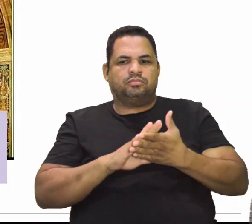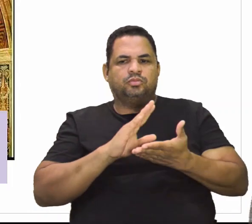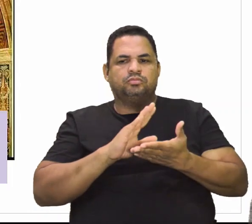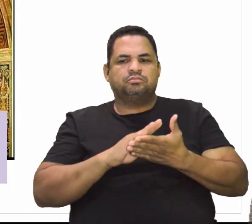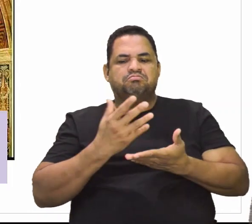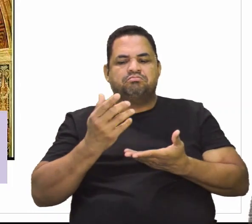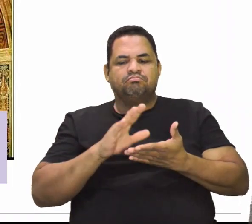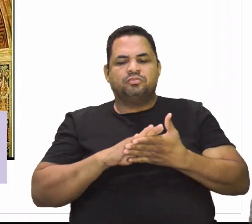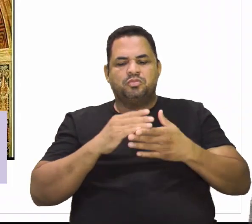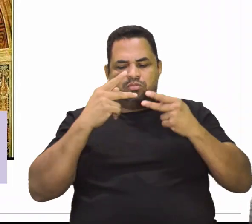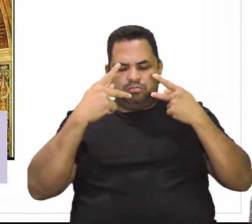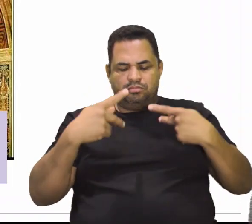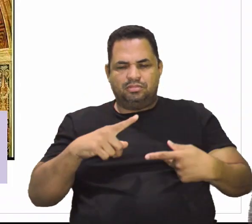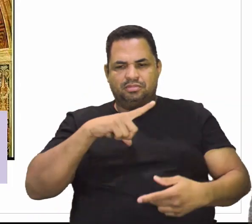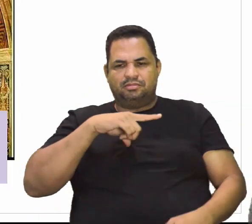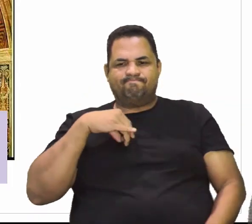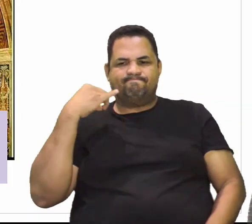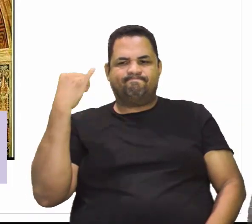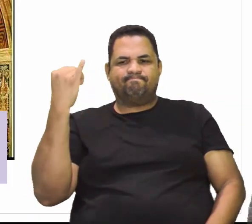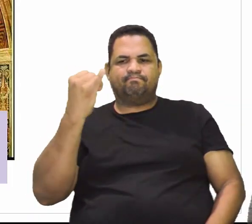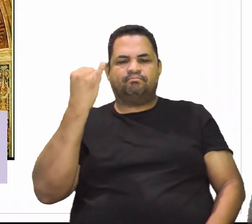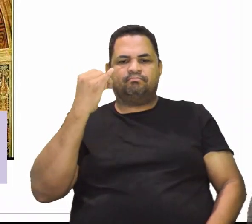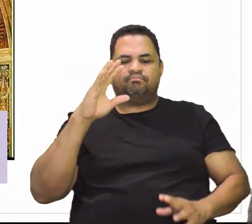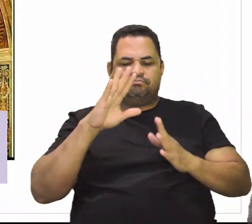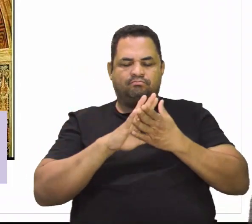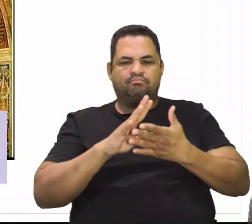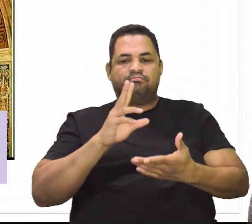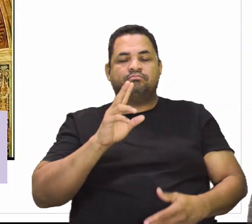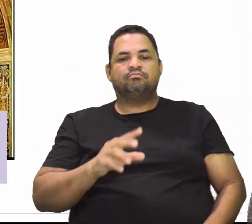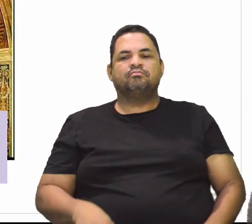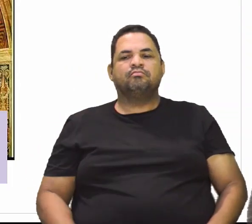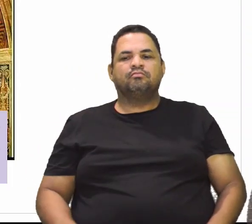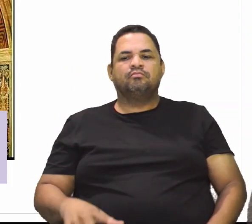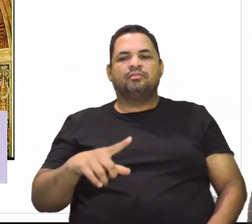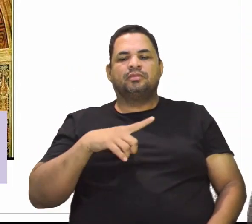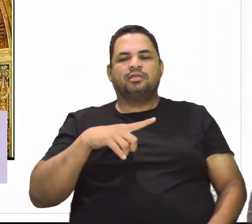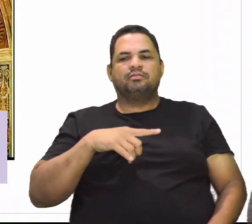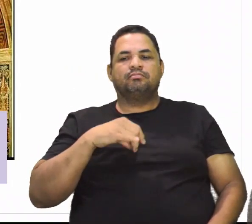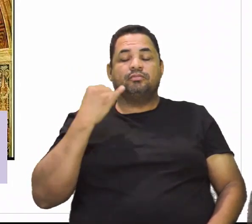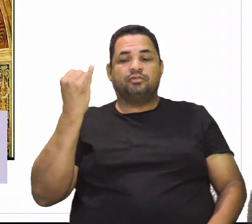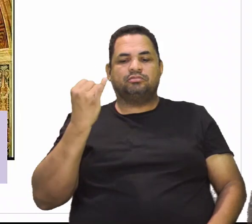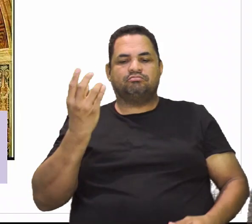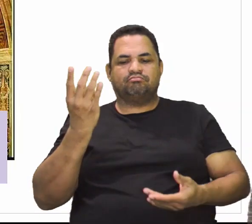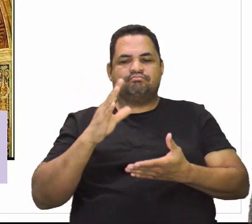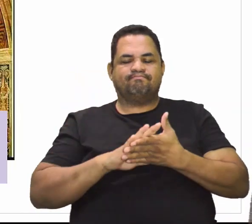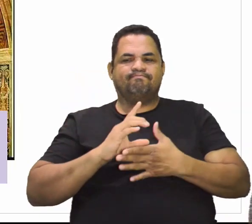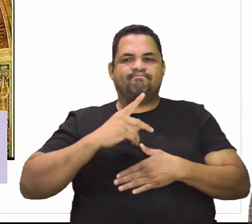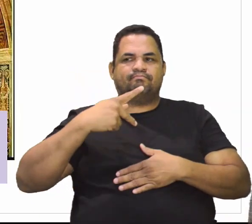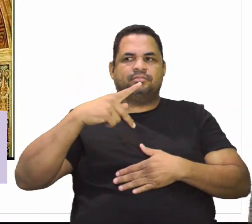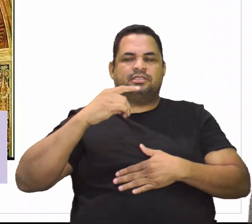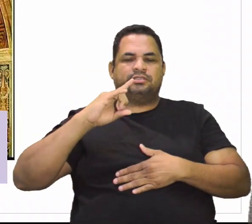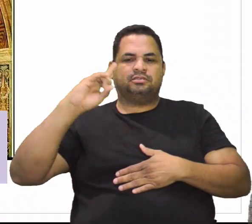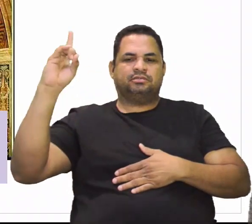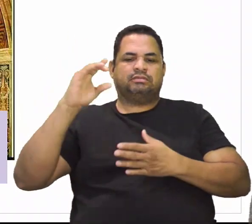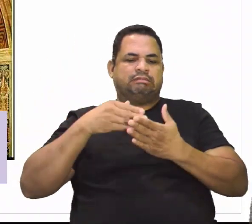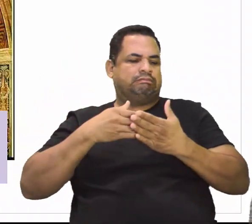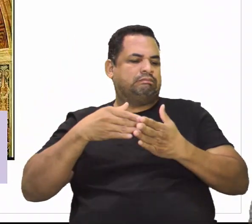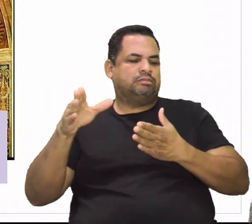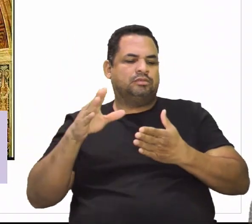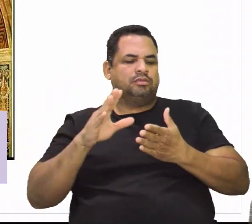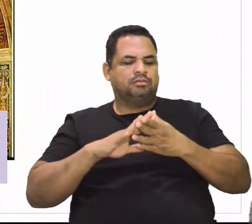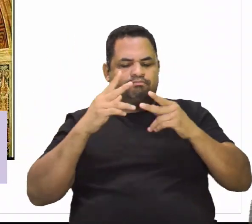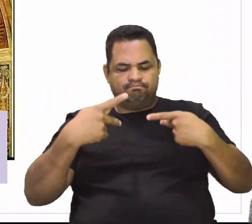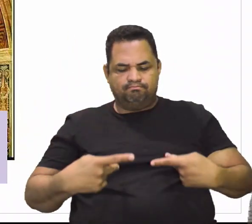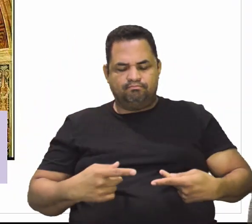importância. Se ele é feito à imagem e semelhança de Deus, ele tem uma importância perante a Deus. Ele não é um ser descartável